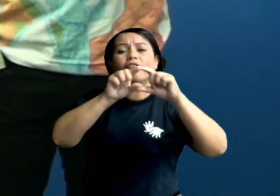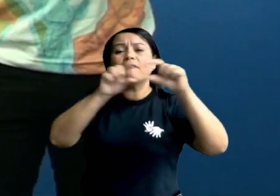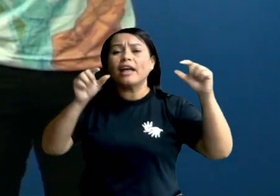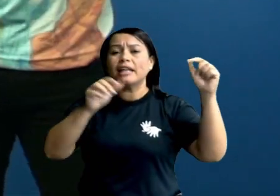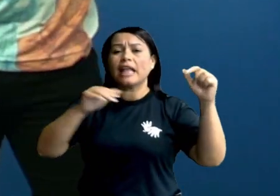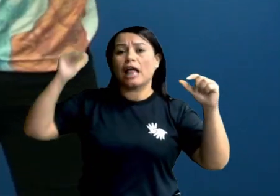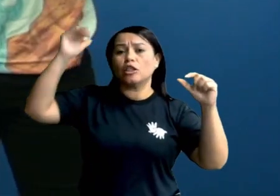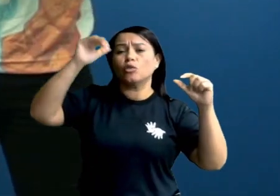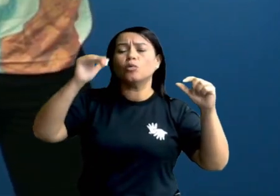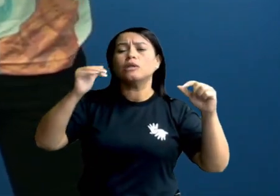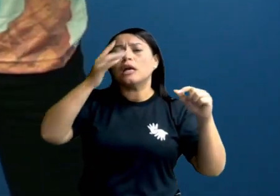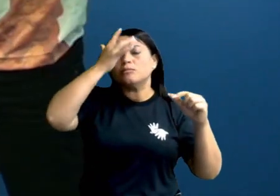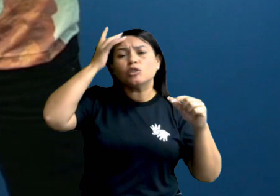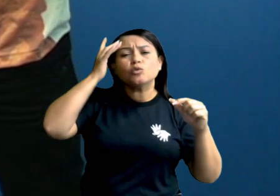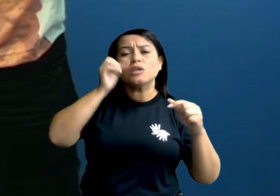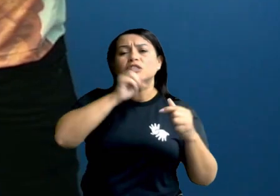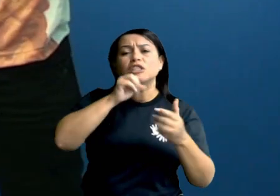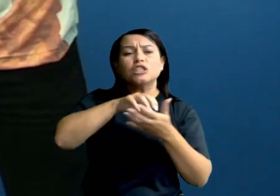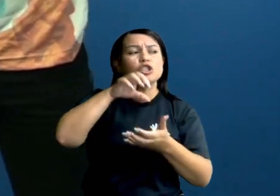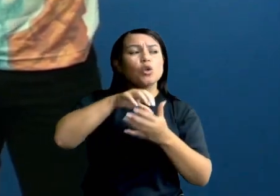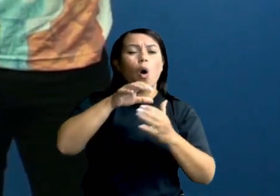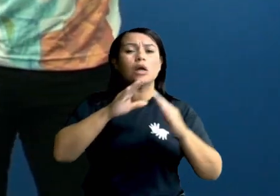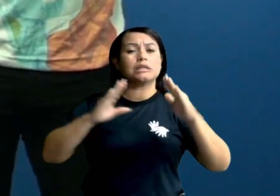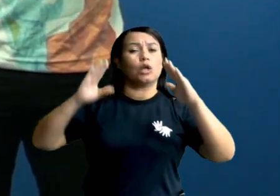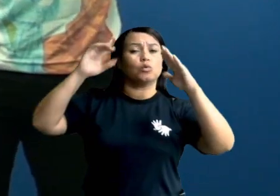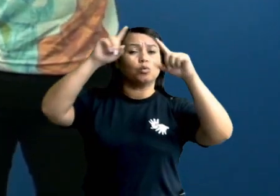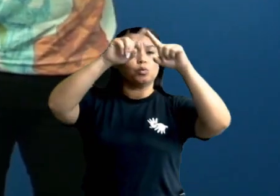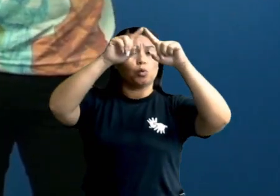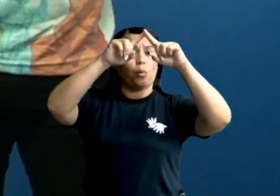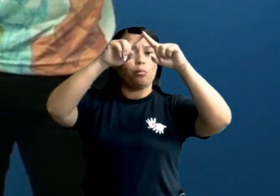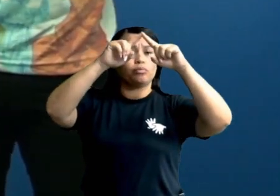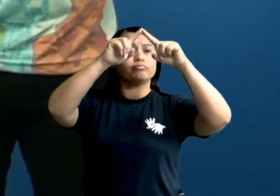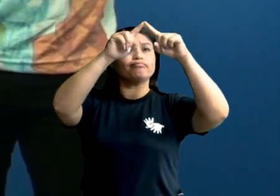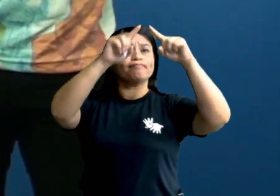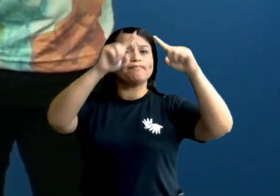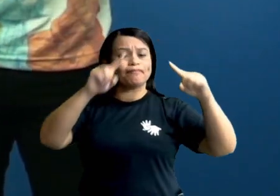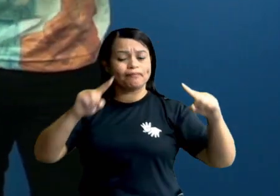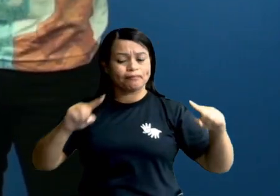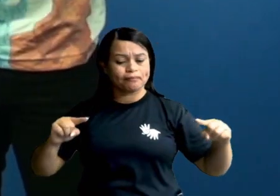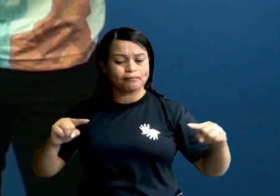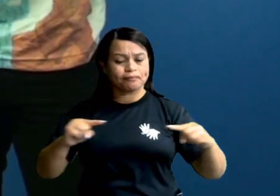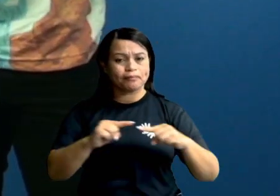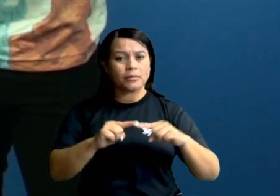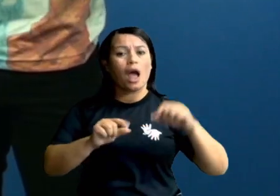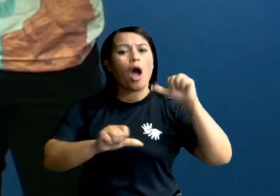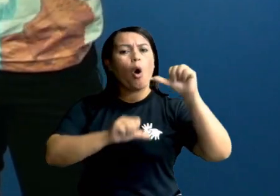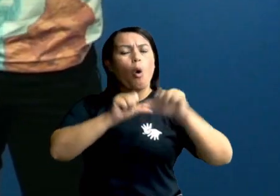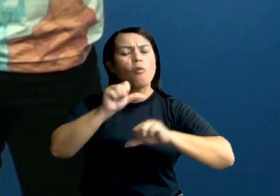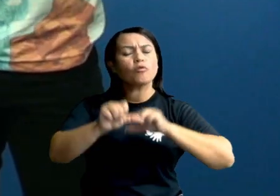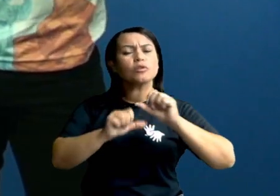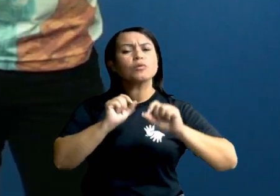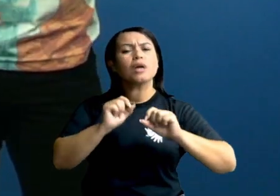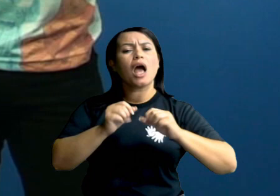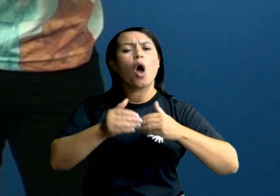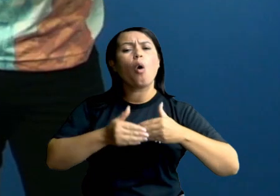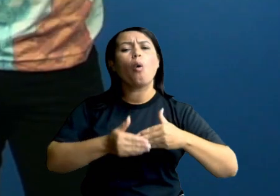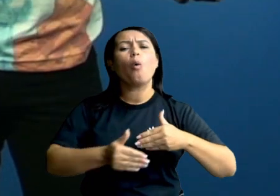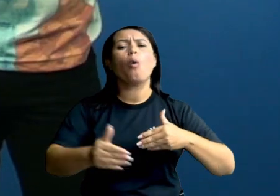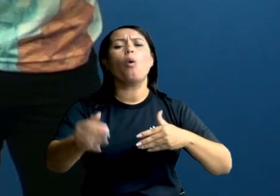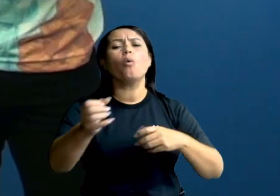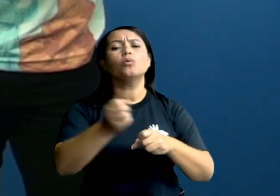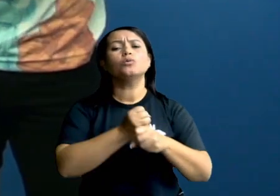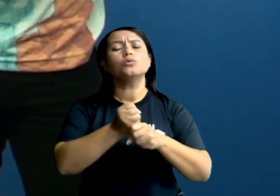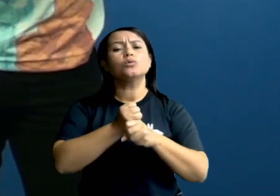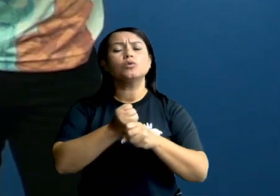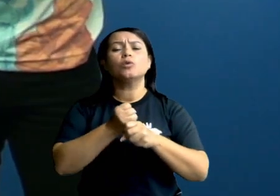população idosa. Então, você tem uma mudança na configuração da pirâmide exatamente ao longo do tempo, por conta dessas questões que